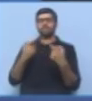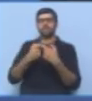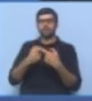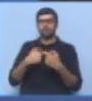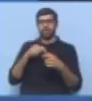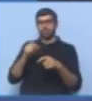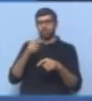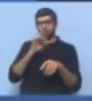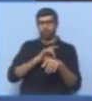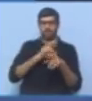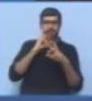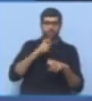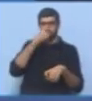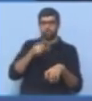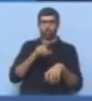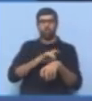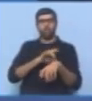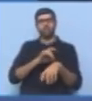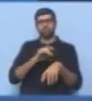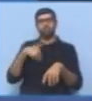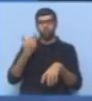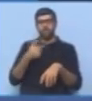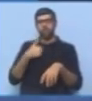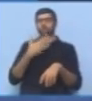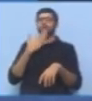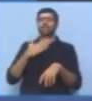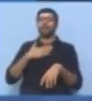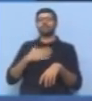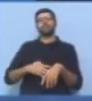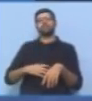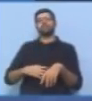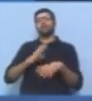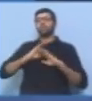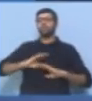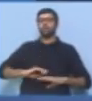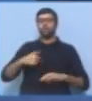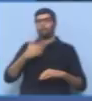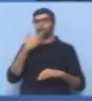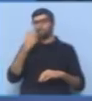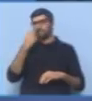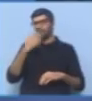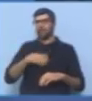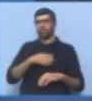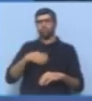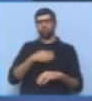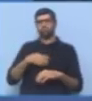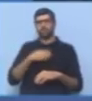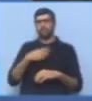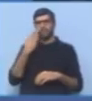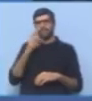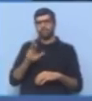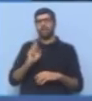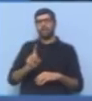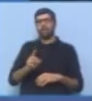passa a ser doente, aquela senhora está identificada e eu fico descansado. Eu prefiro uma angústia maior, eu prefiro lidar com uma angústia permanente